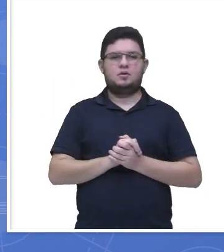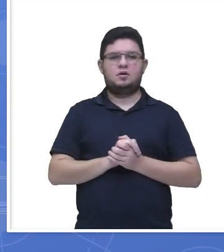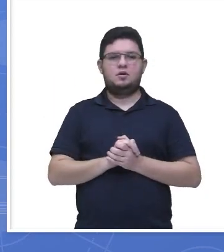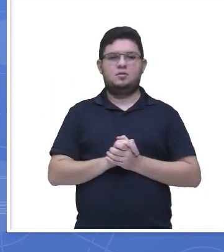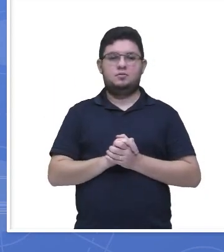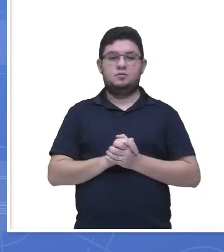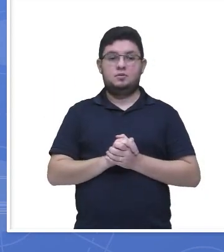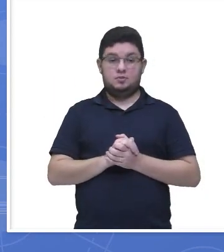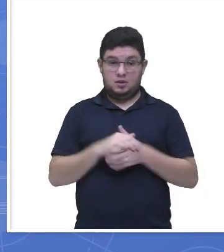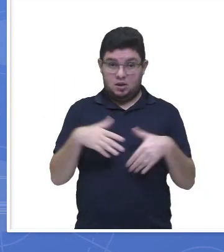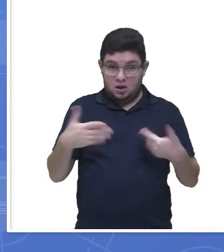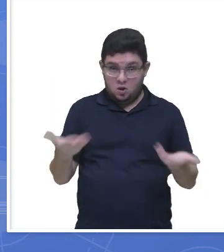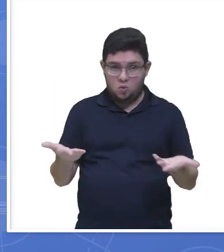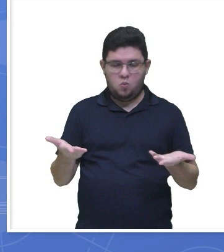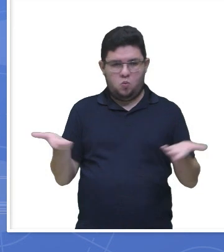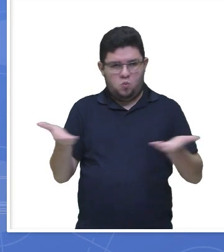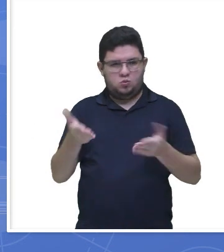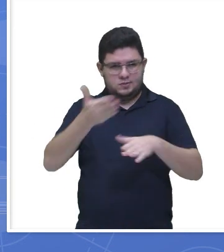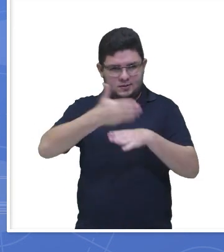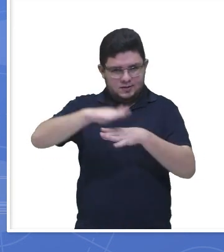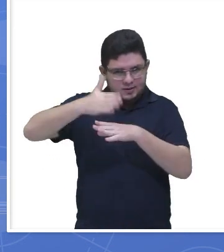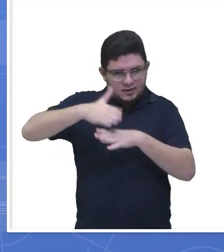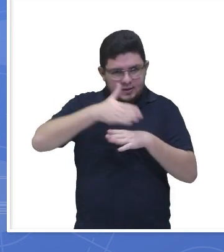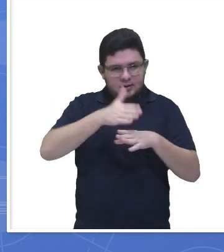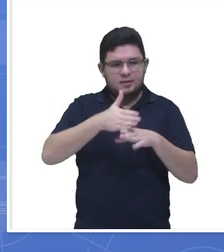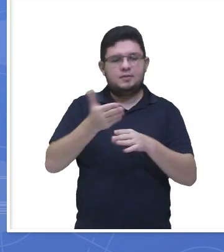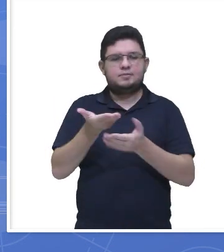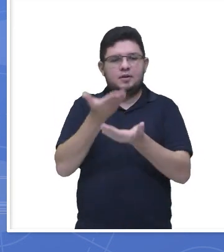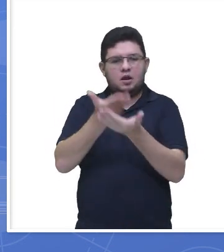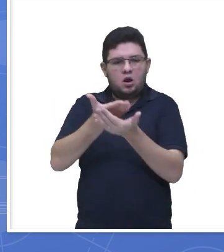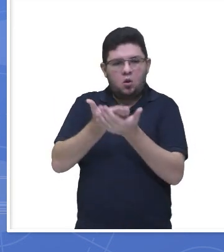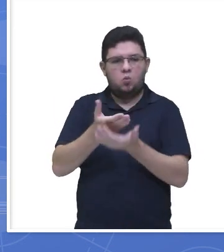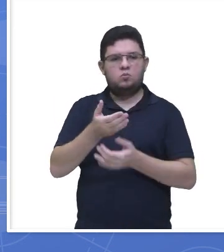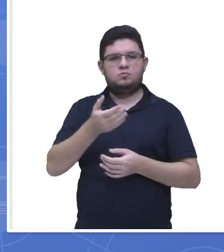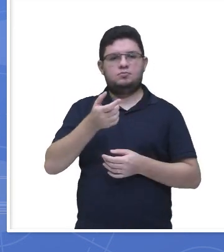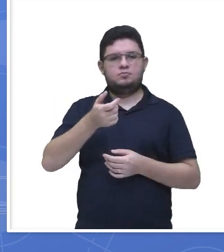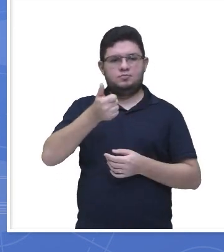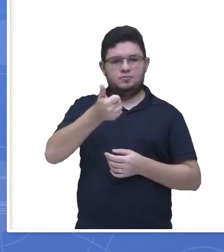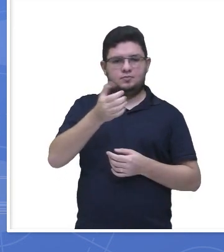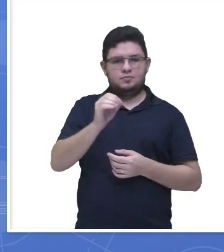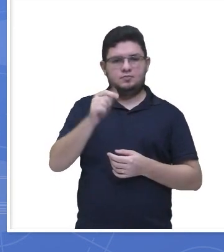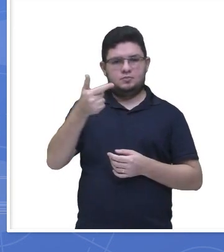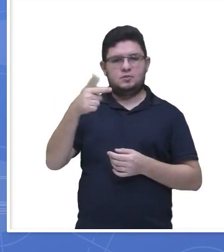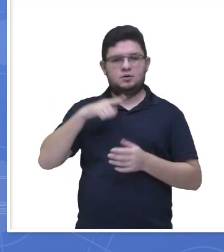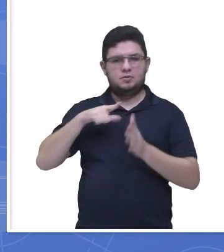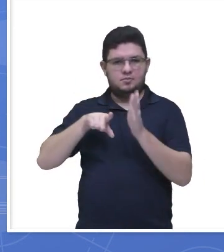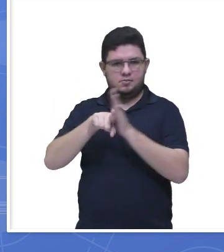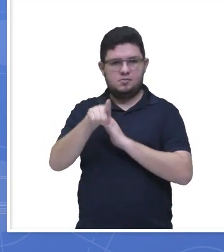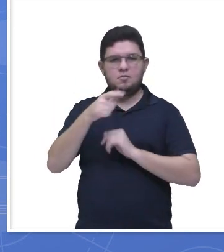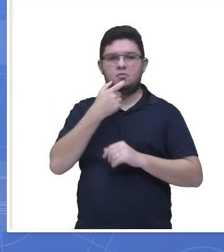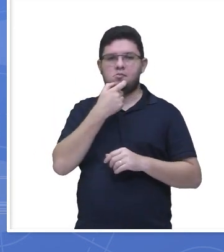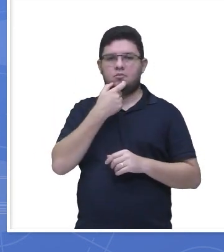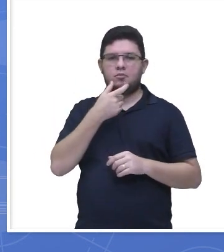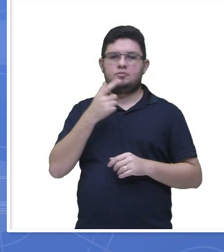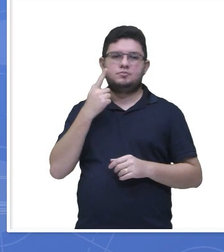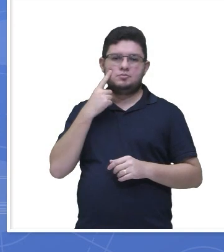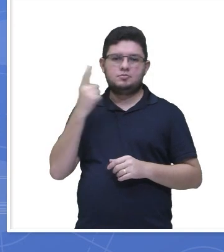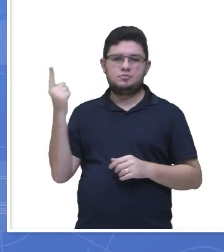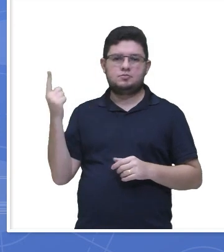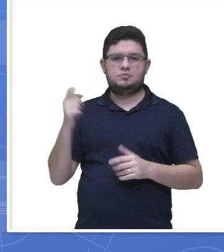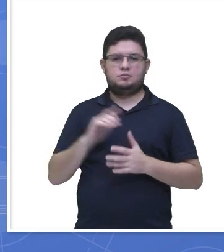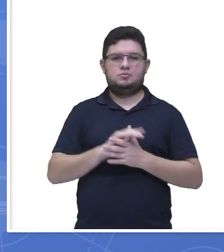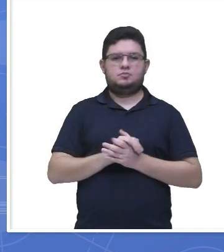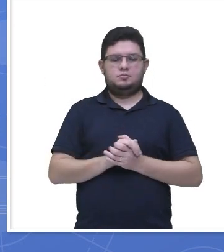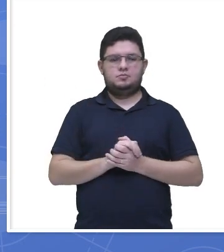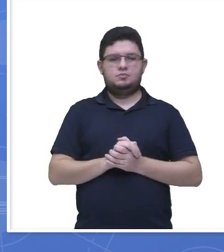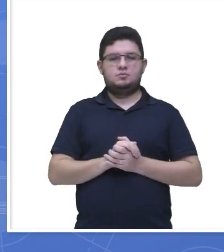Olha só, então, né, nós exercitando e nós temos a questão aí de língua inglesa. Vamos a ela? Olha só,